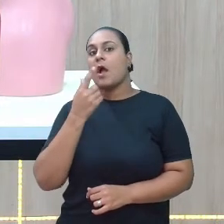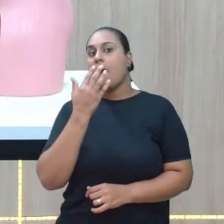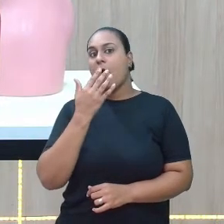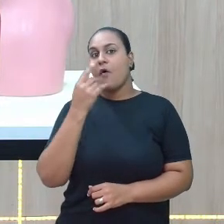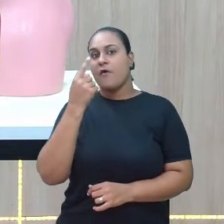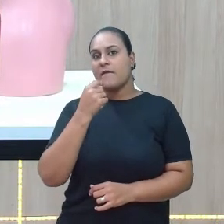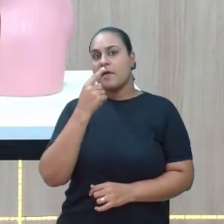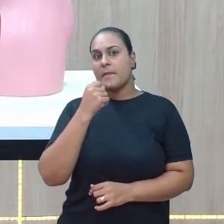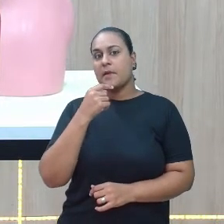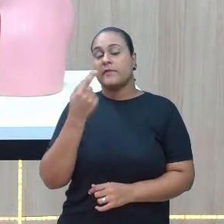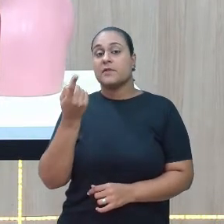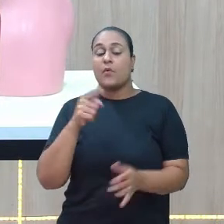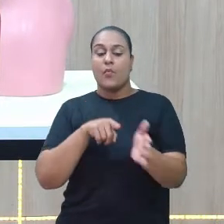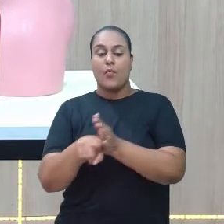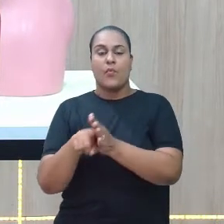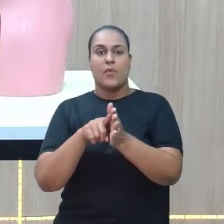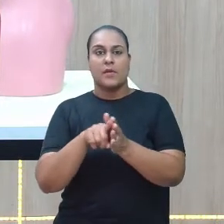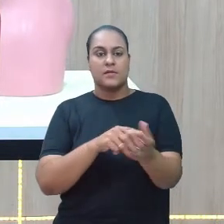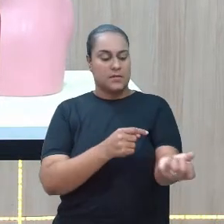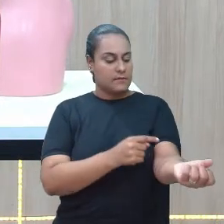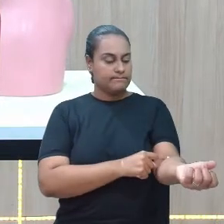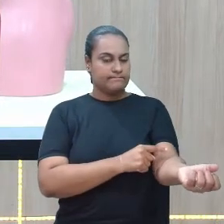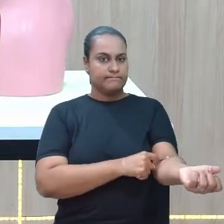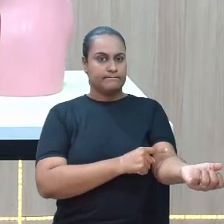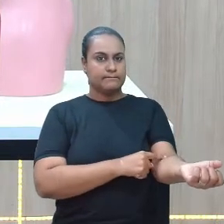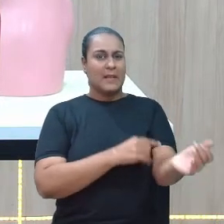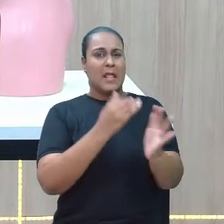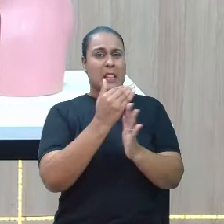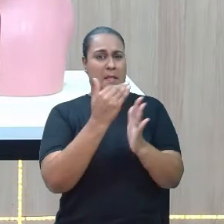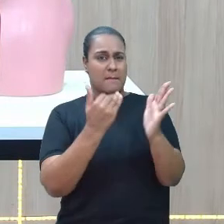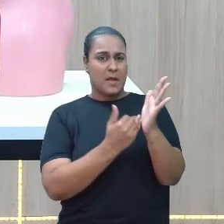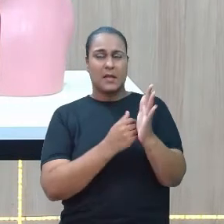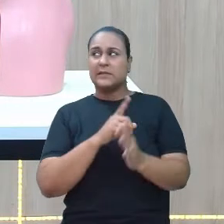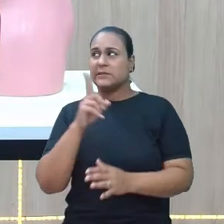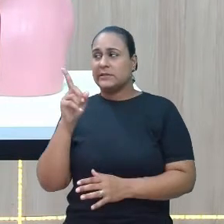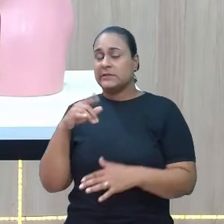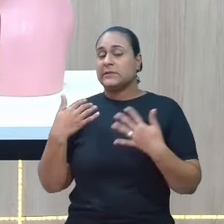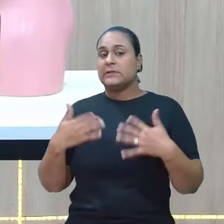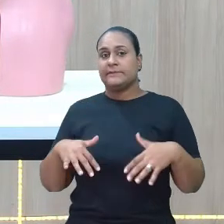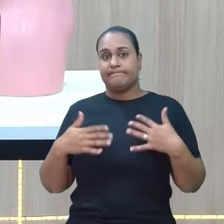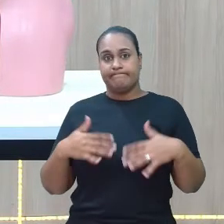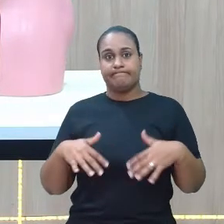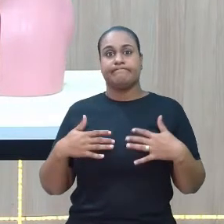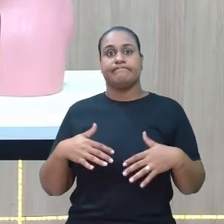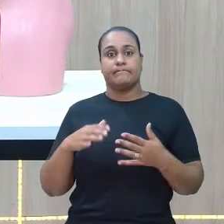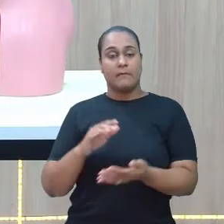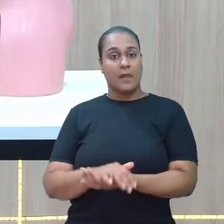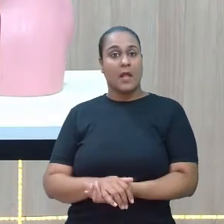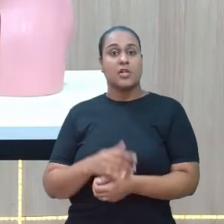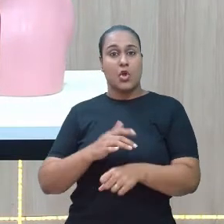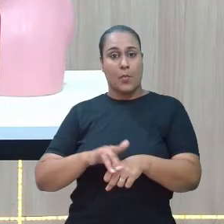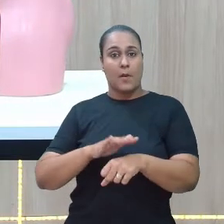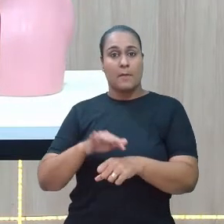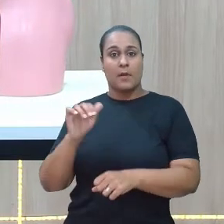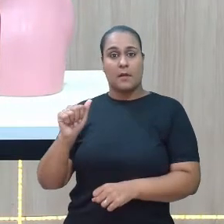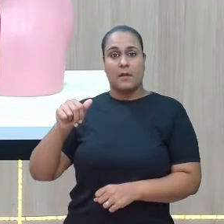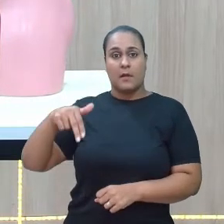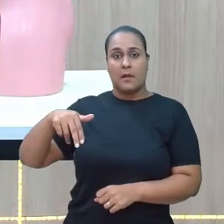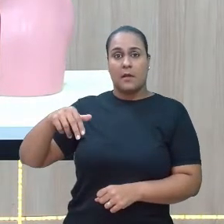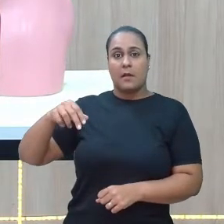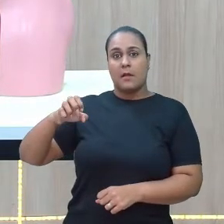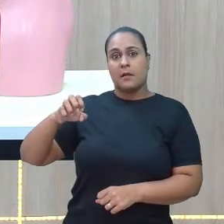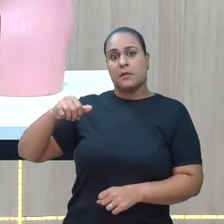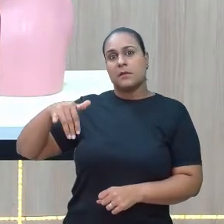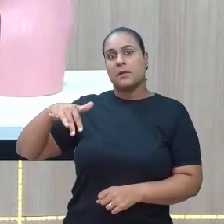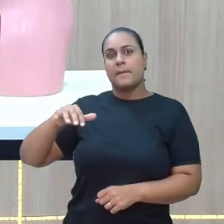um exame de sangue que a nossa hemoglobina está baixa, é um sinal de anemia. Ou algumas doenças